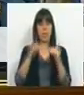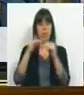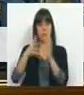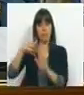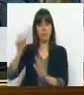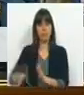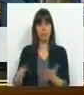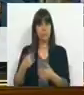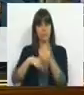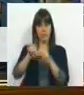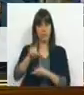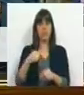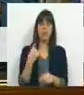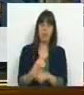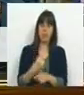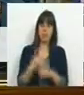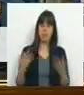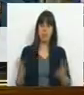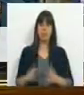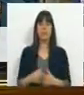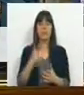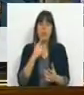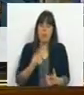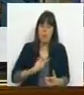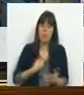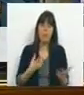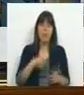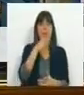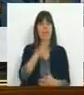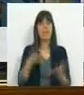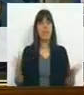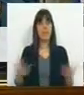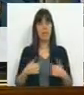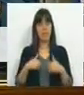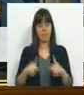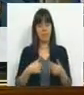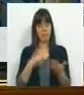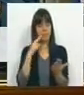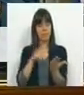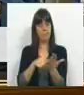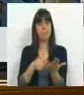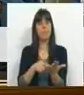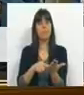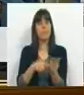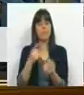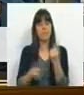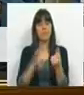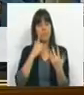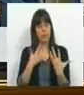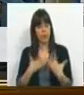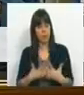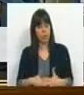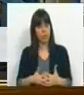escalão. Também, e não posso deixar de o referir, porque tenho aqui à minha frente, se alguma